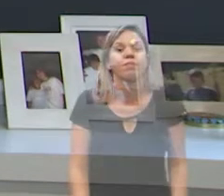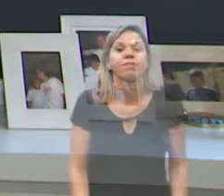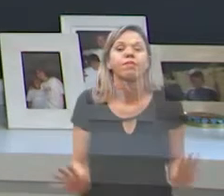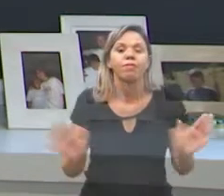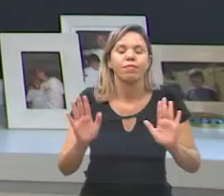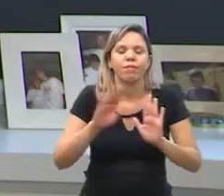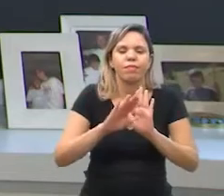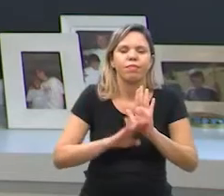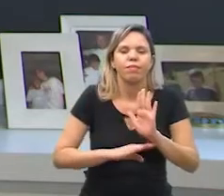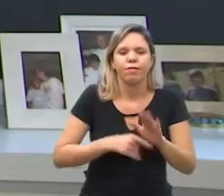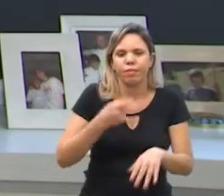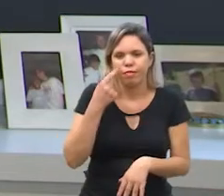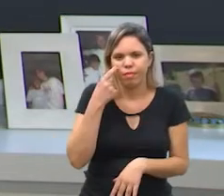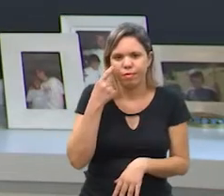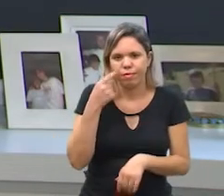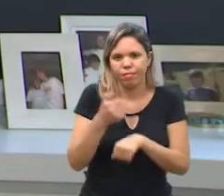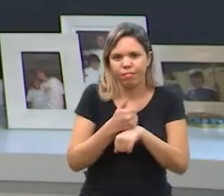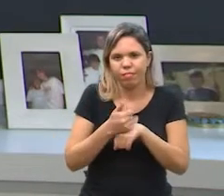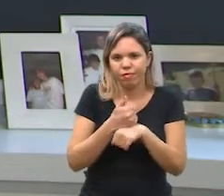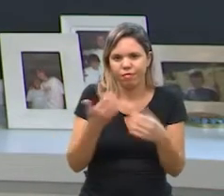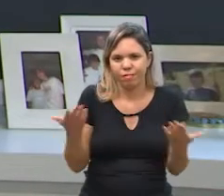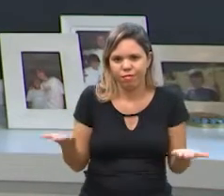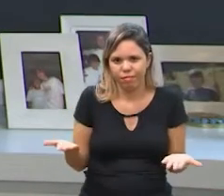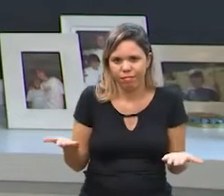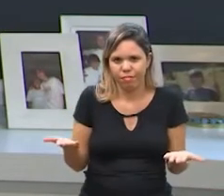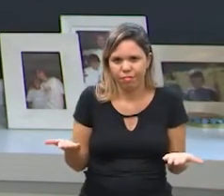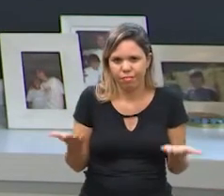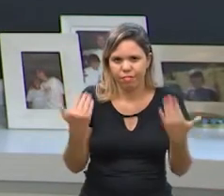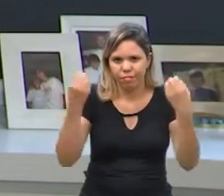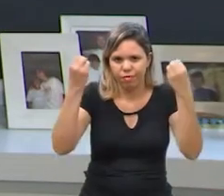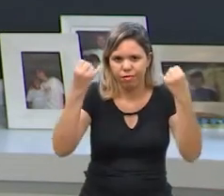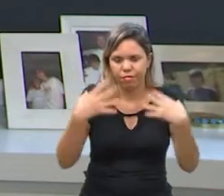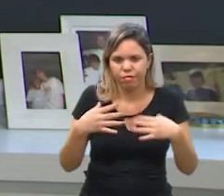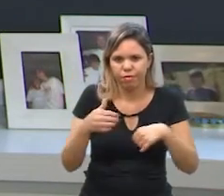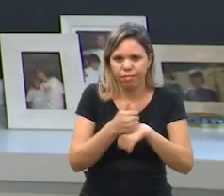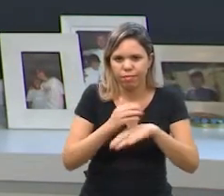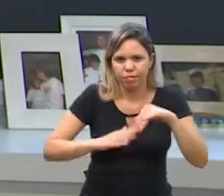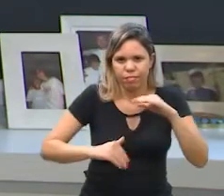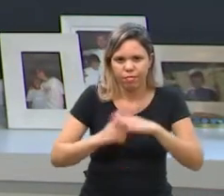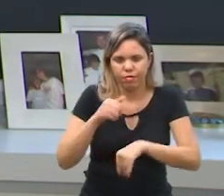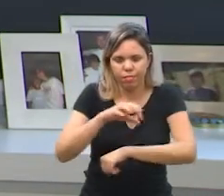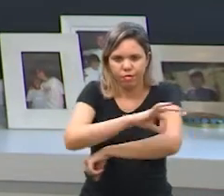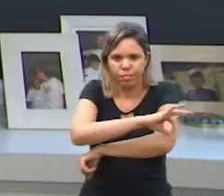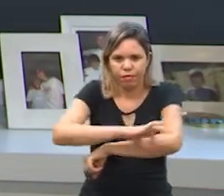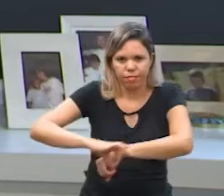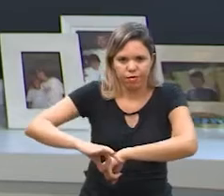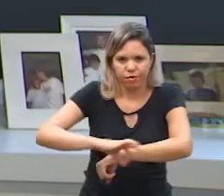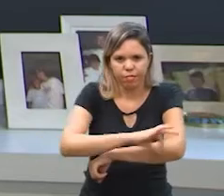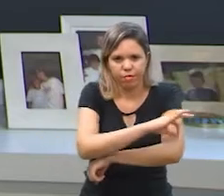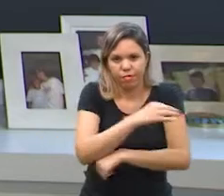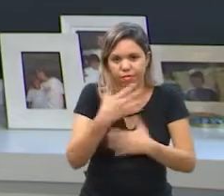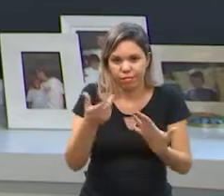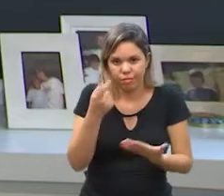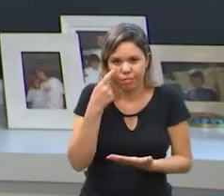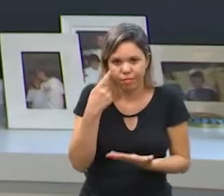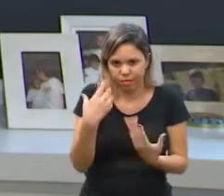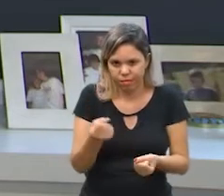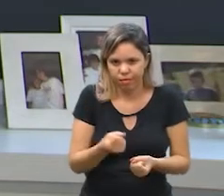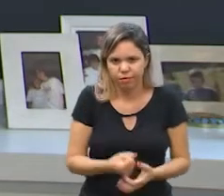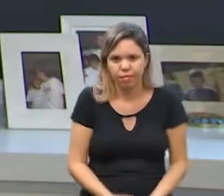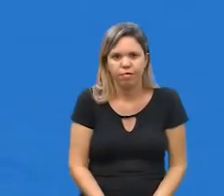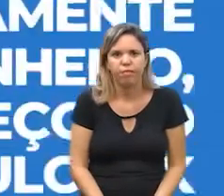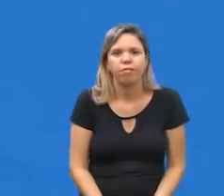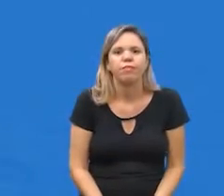Opa, é o quadro Se Liga na Profissão e olha só, hoje a gente vai falar sobre a profissão de arquiteto. Então, se liga aí,